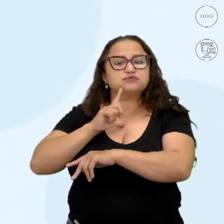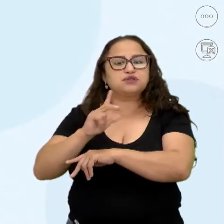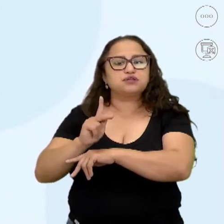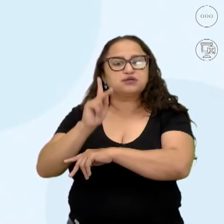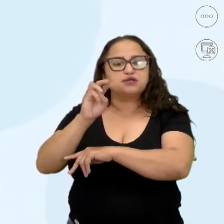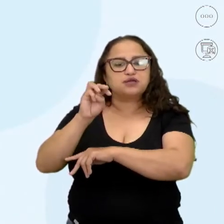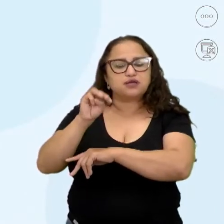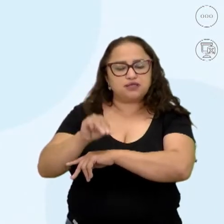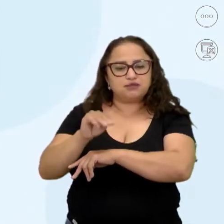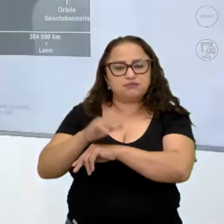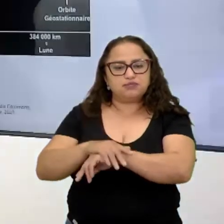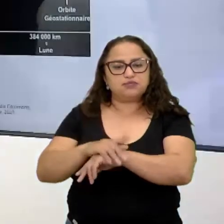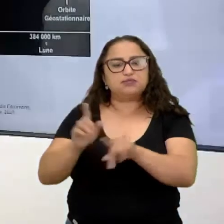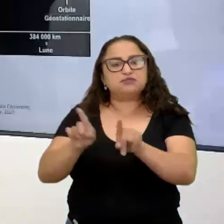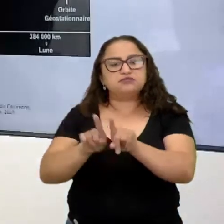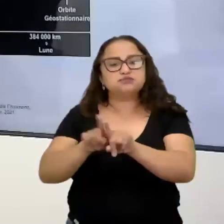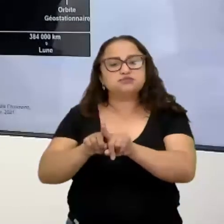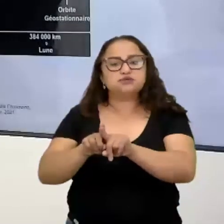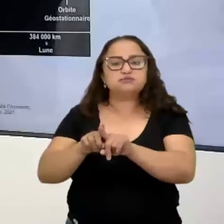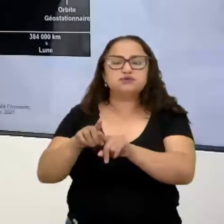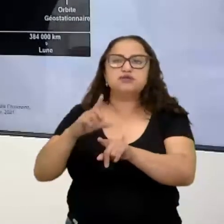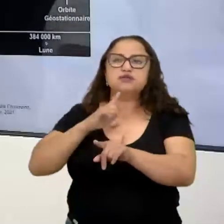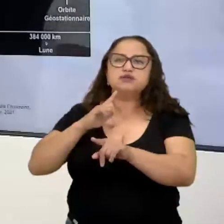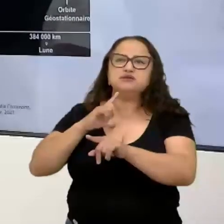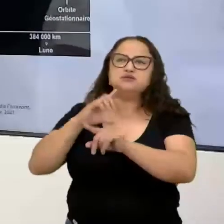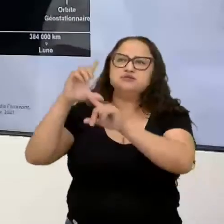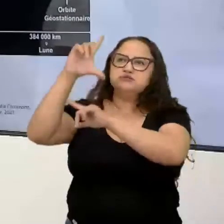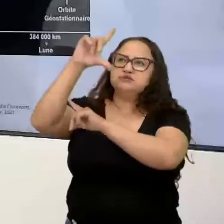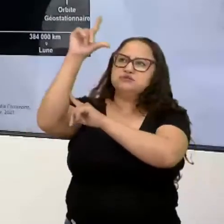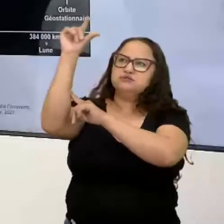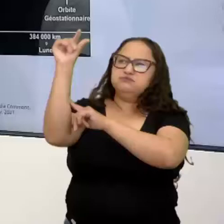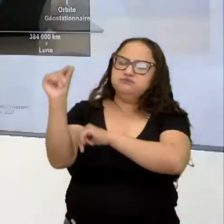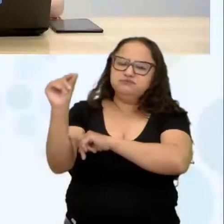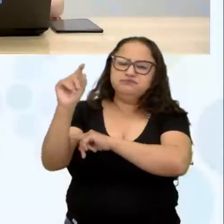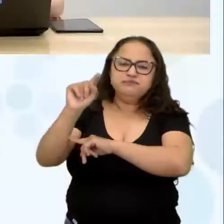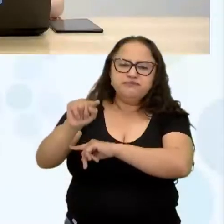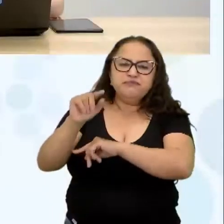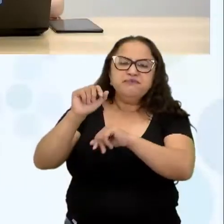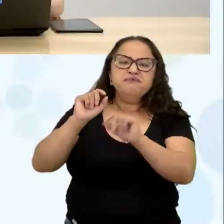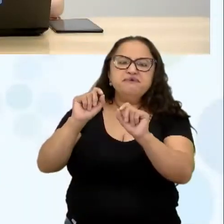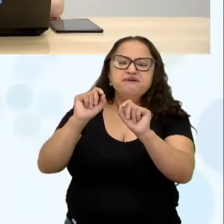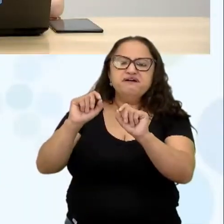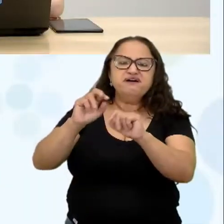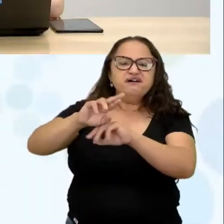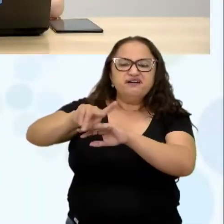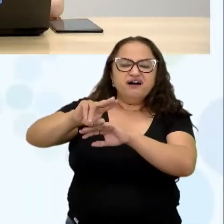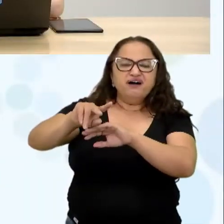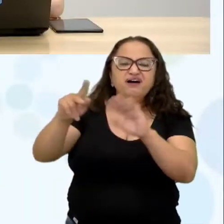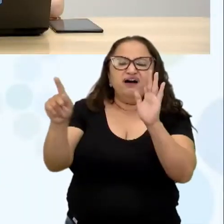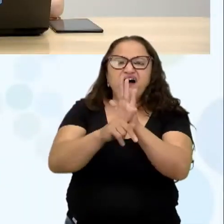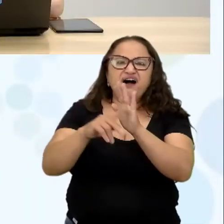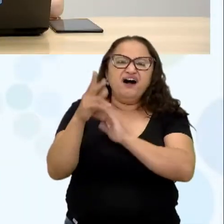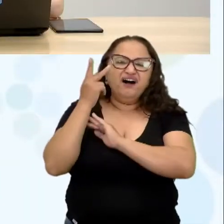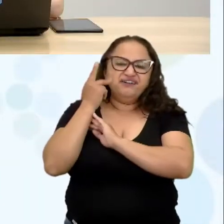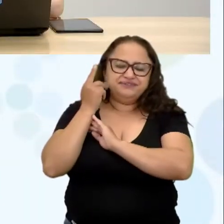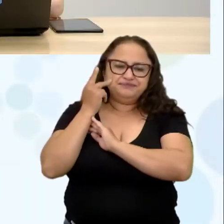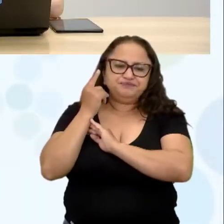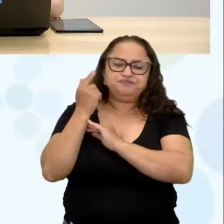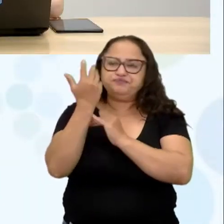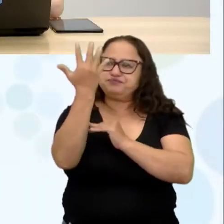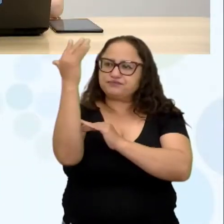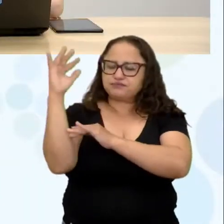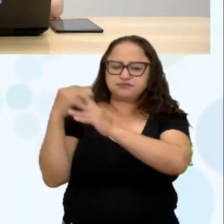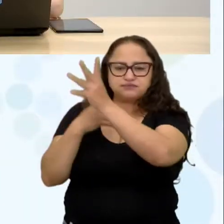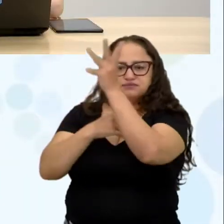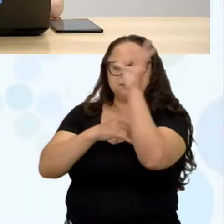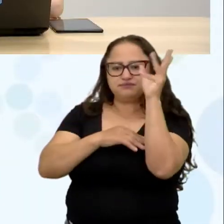Lua, né? É um satélite artificial, né? No caso. Não, artificial não. Não, nosso satélite natural, né? É isso aí. Já